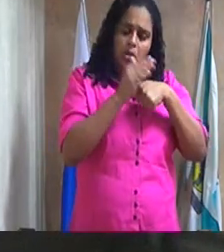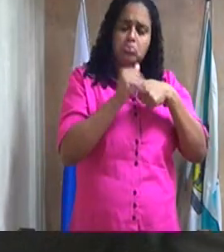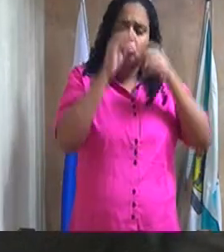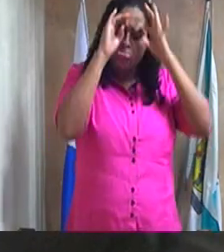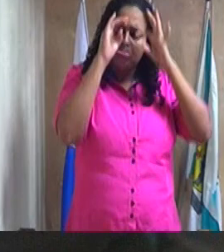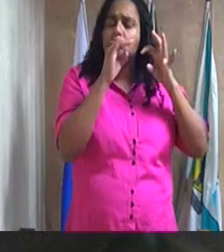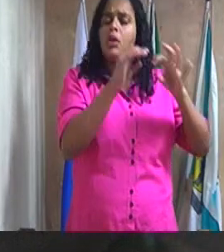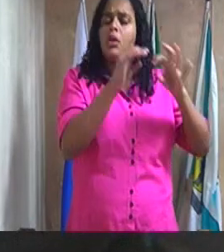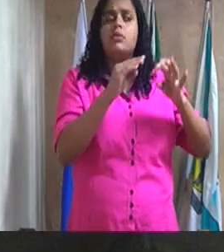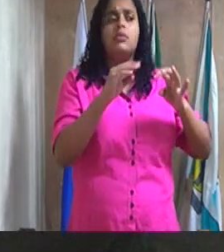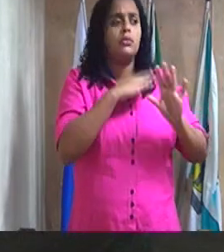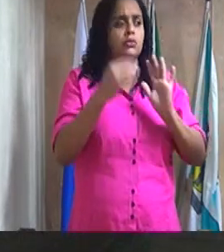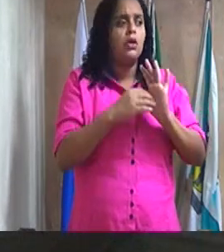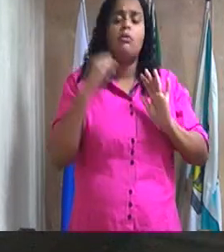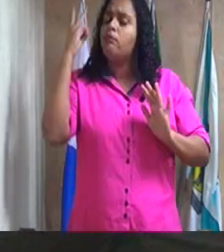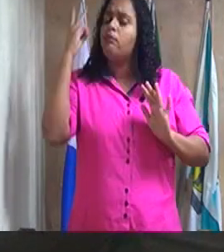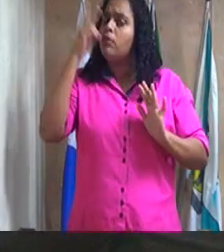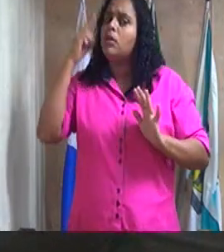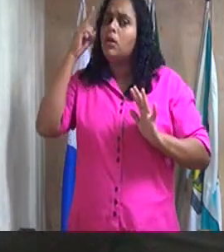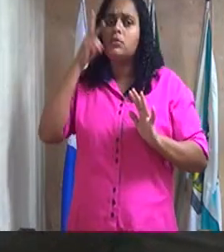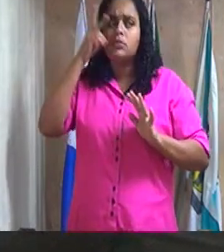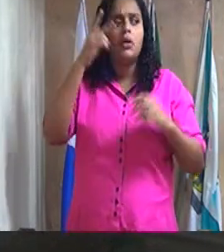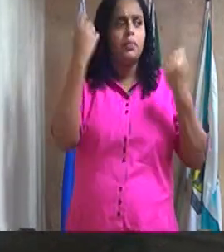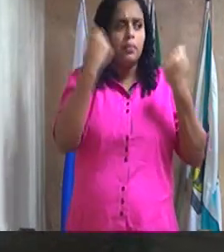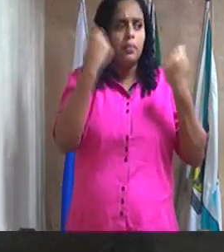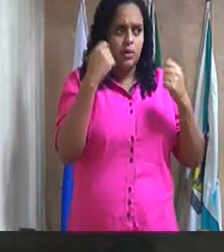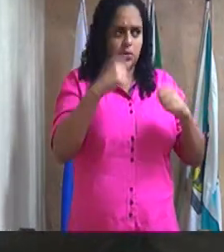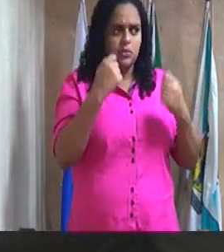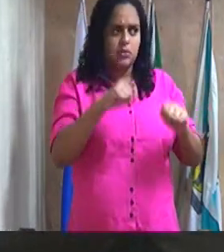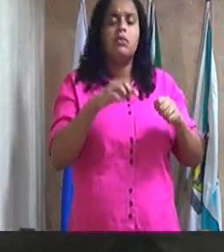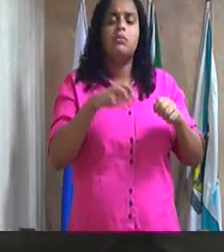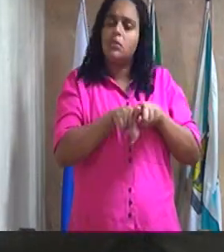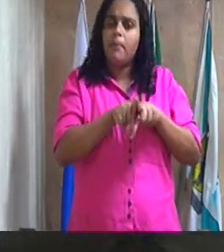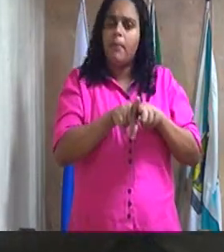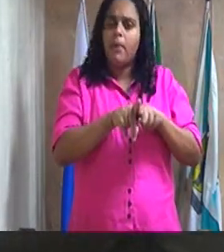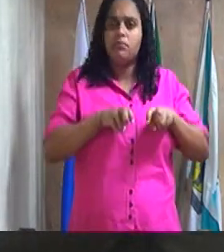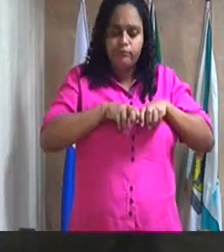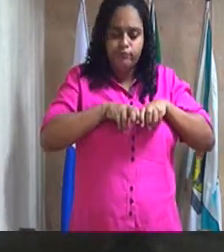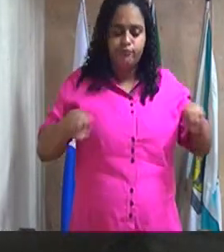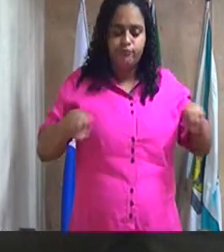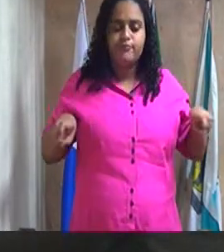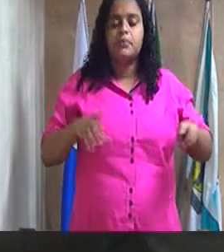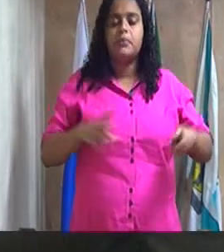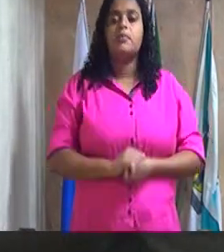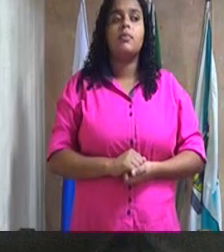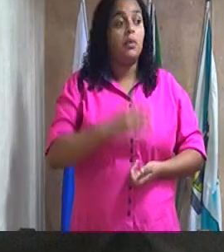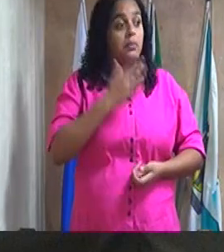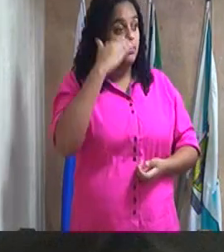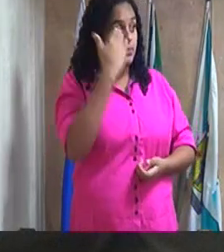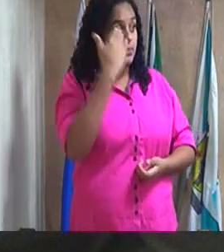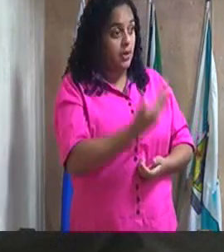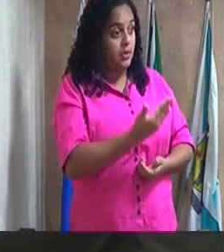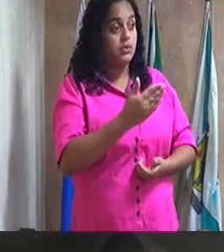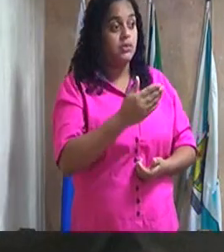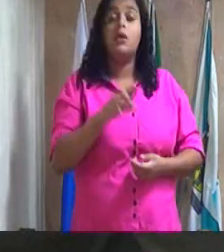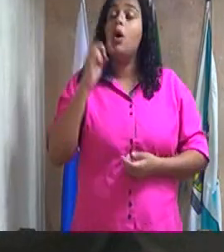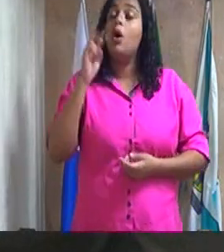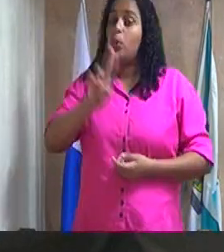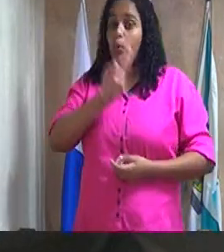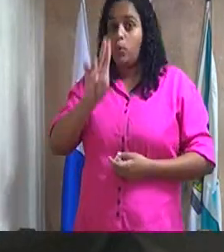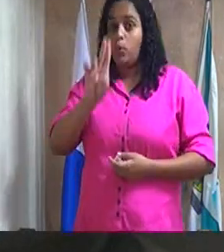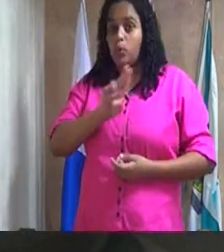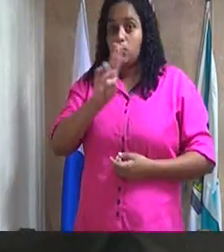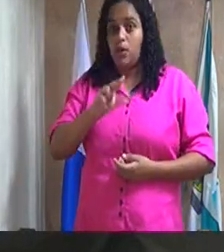dos vereadores dessa casa e principalmente aqui da mesa. Peço, Vossa Excelência, que use seus